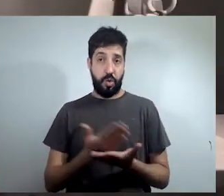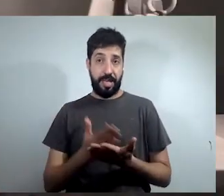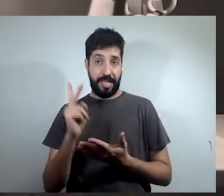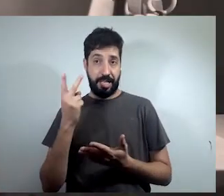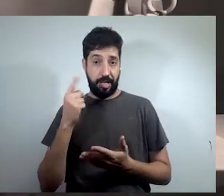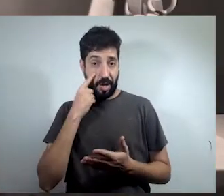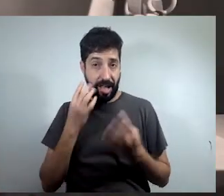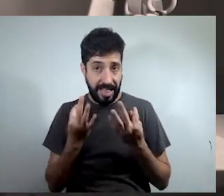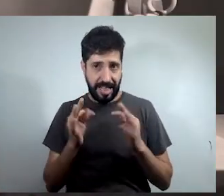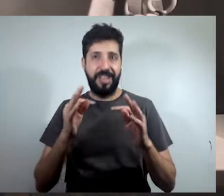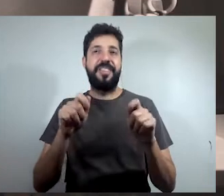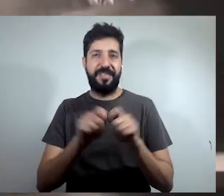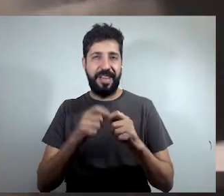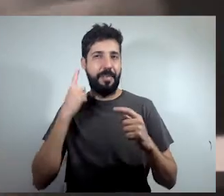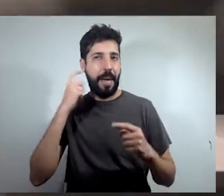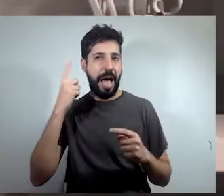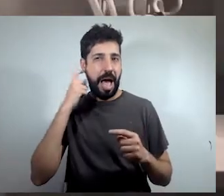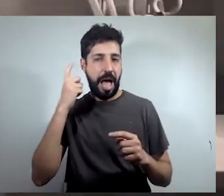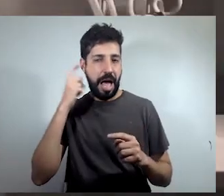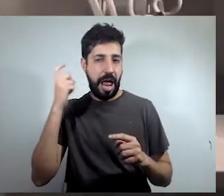Tecnologias fazem barulho, né, gente?